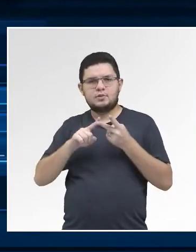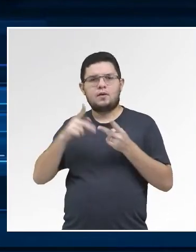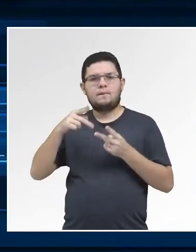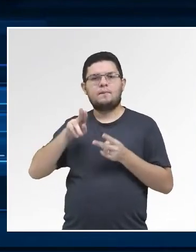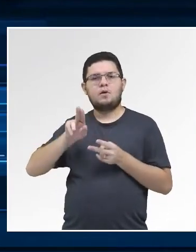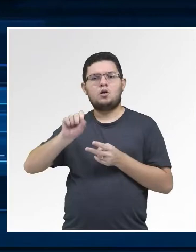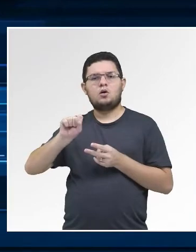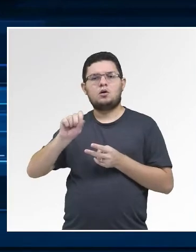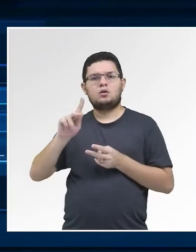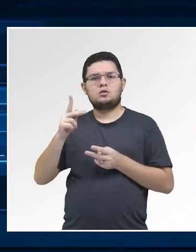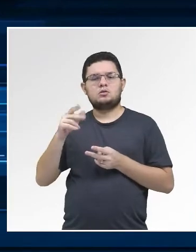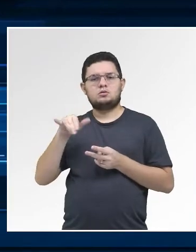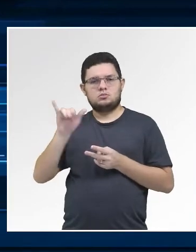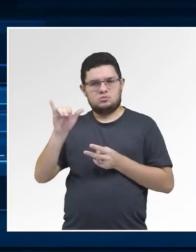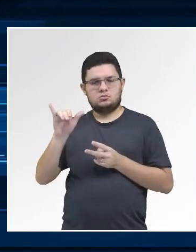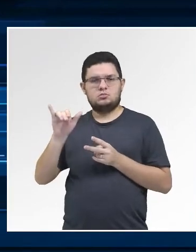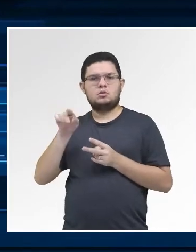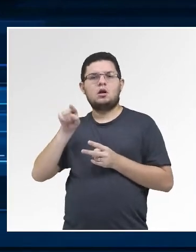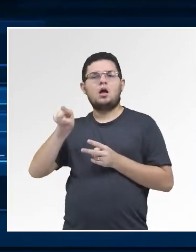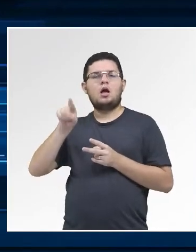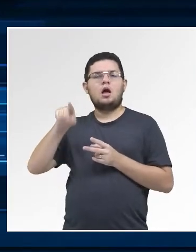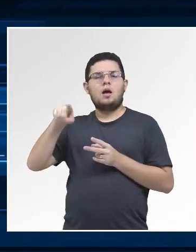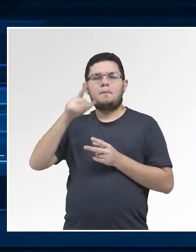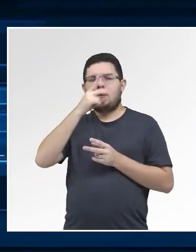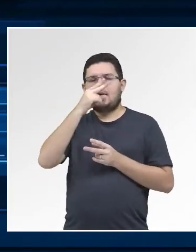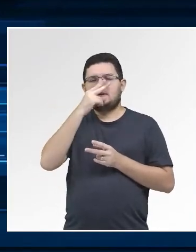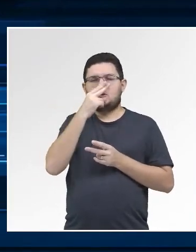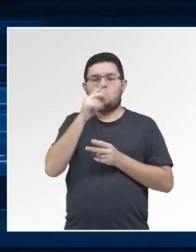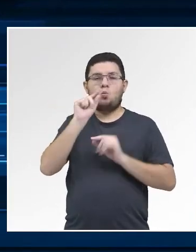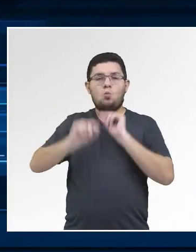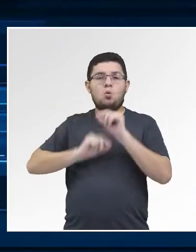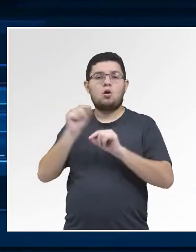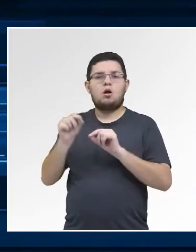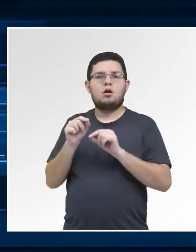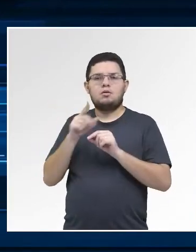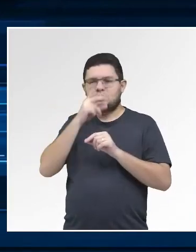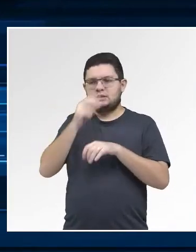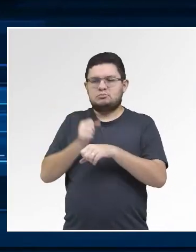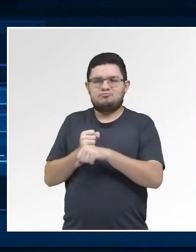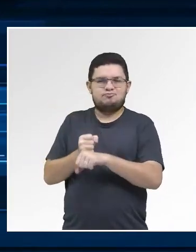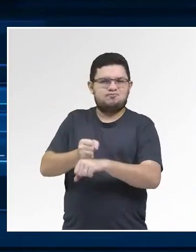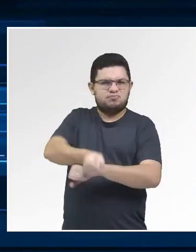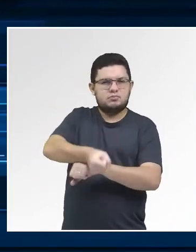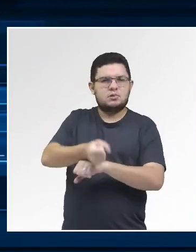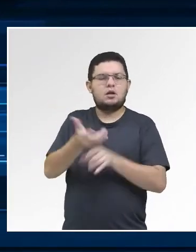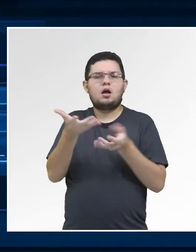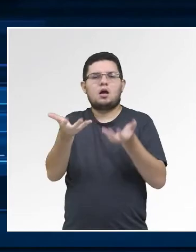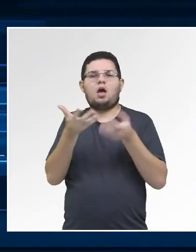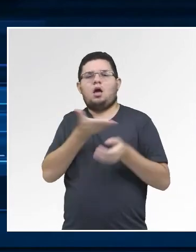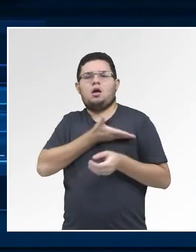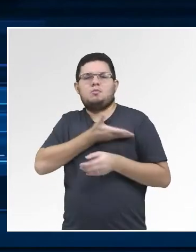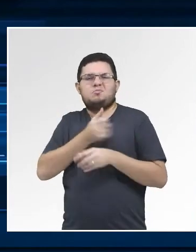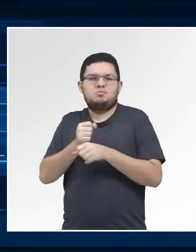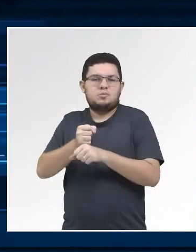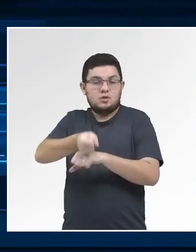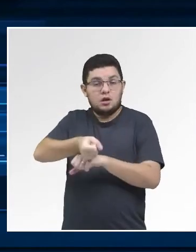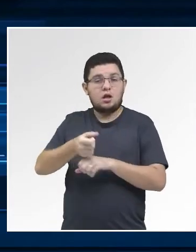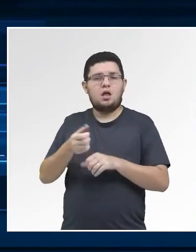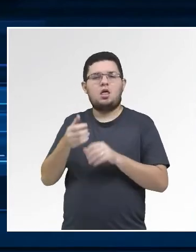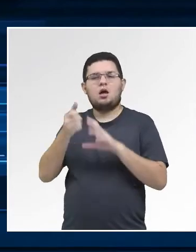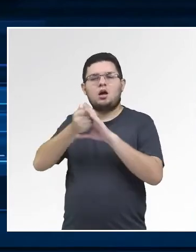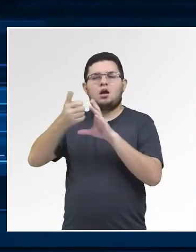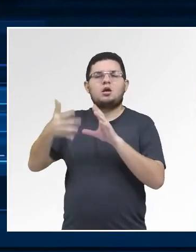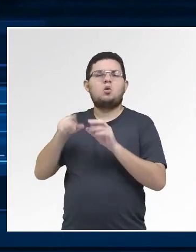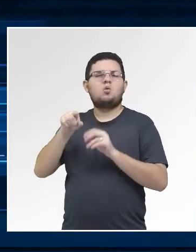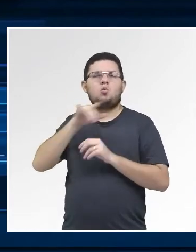amizade só para parecer, né, que aquilo é verdadeiro, né? Bem ruim, né? Esse tipo de característica aí das pessoas,